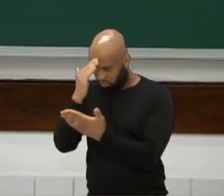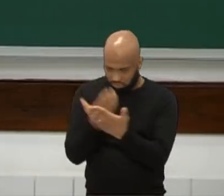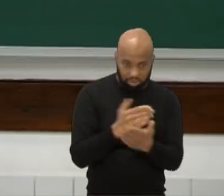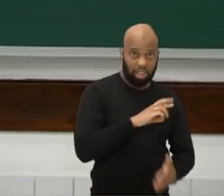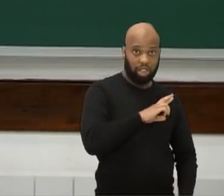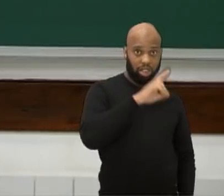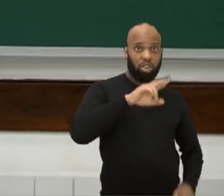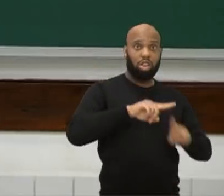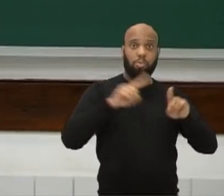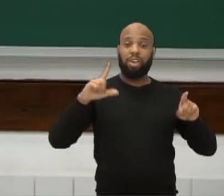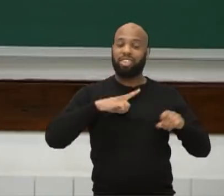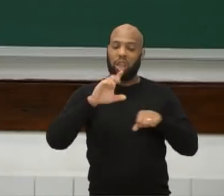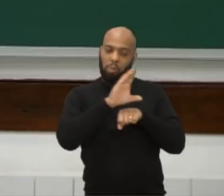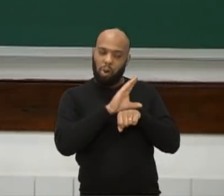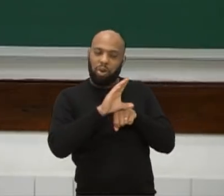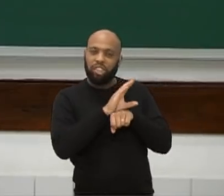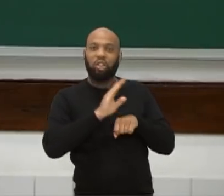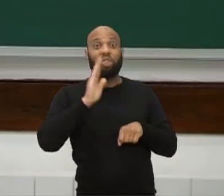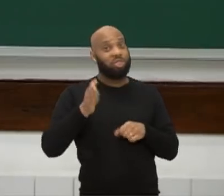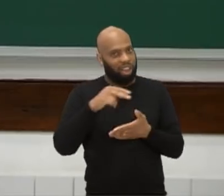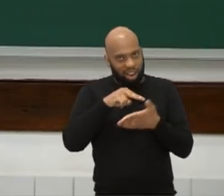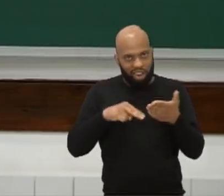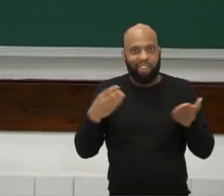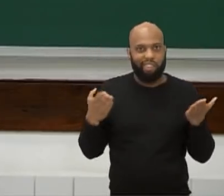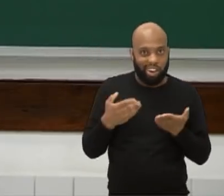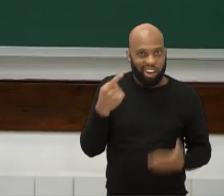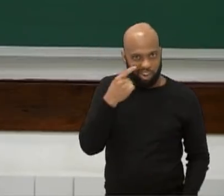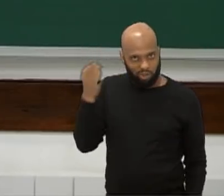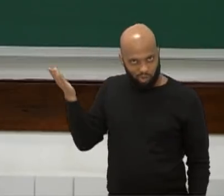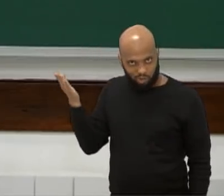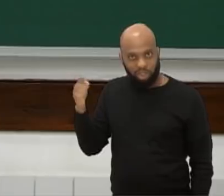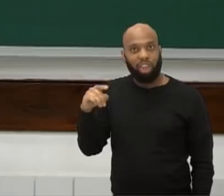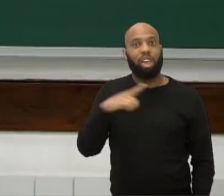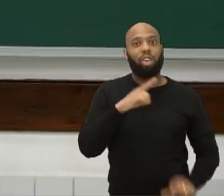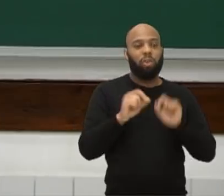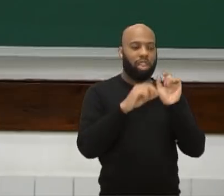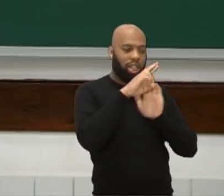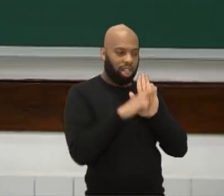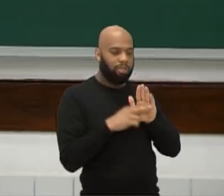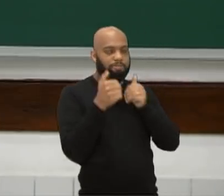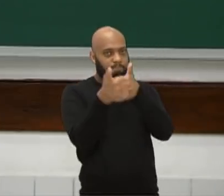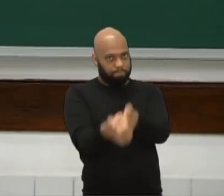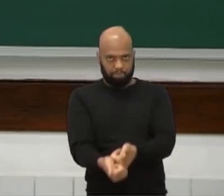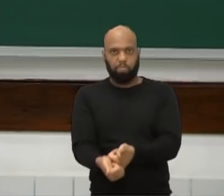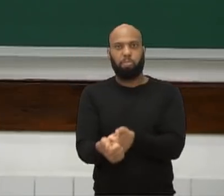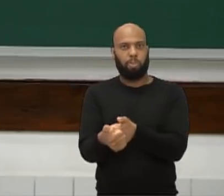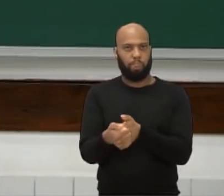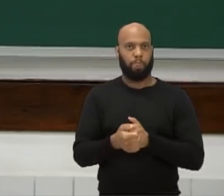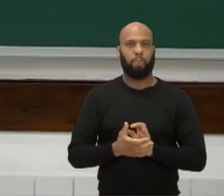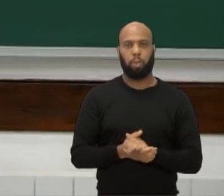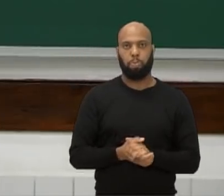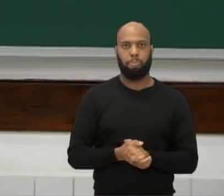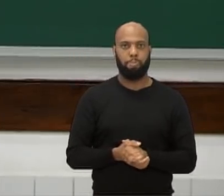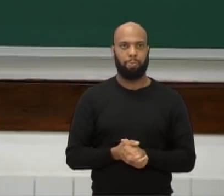mas nós temos uma Constituição que nós acabamos de ler aqui, que tem regras, ok?